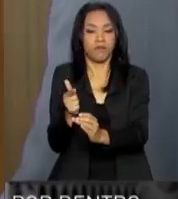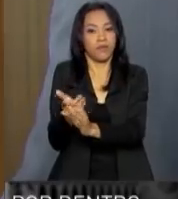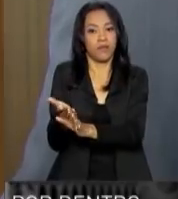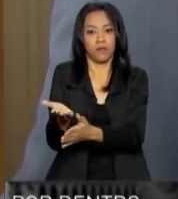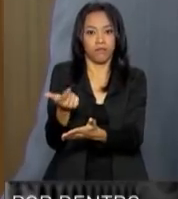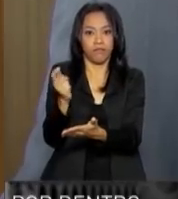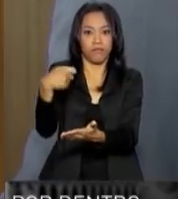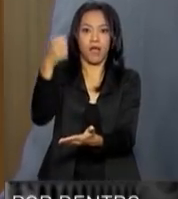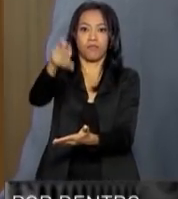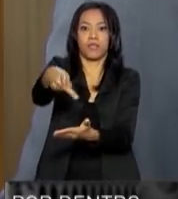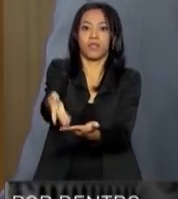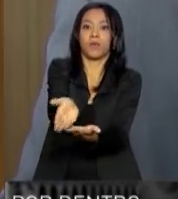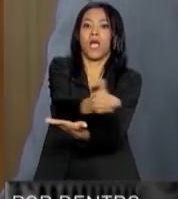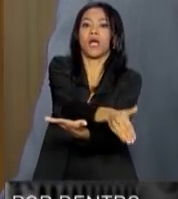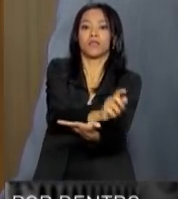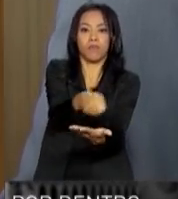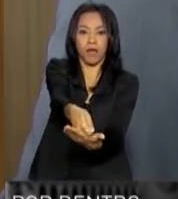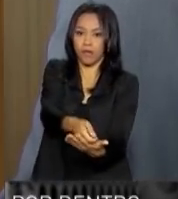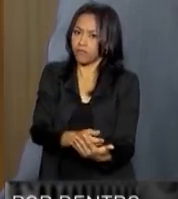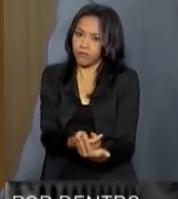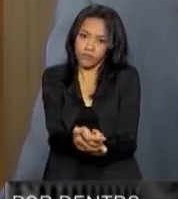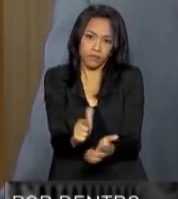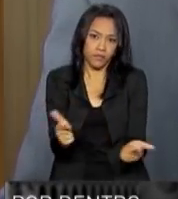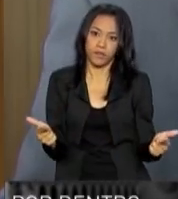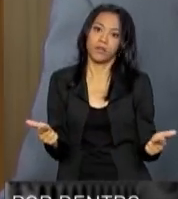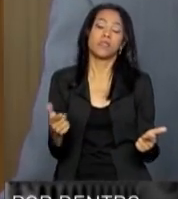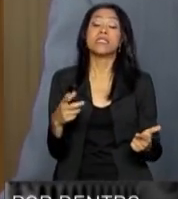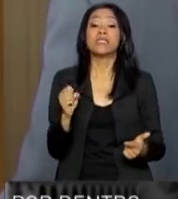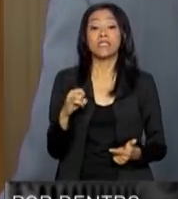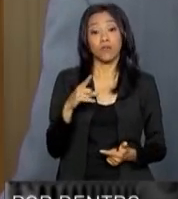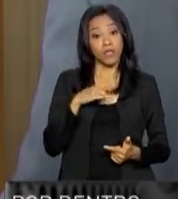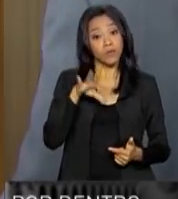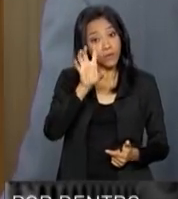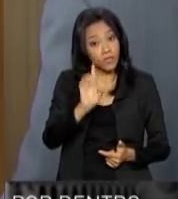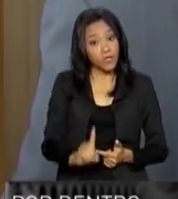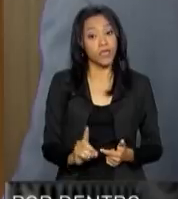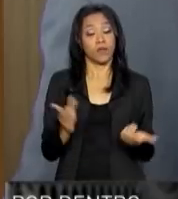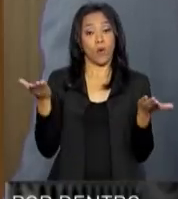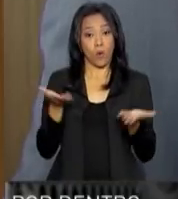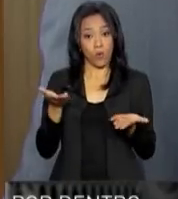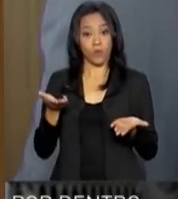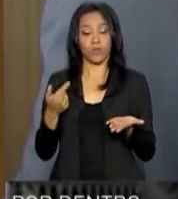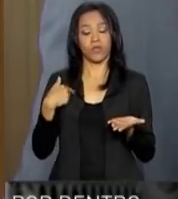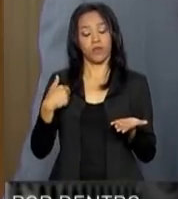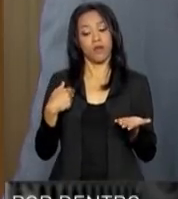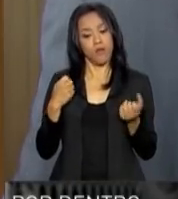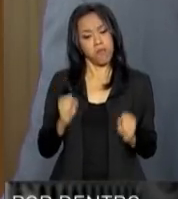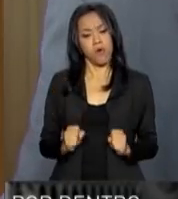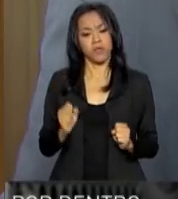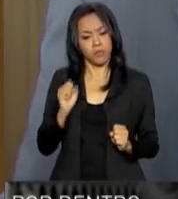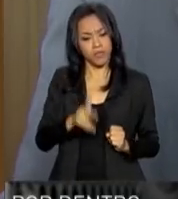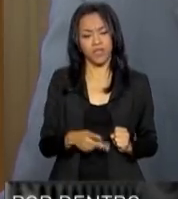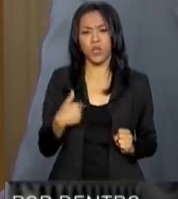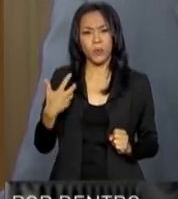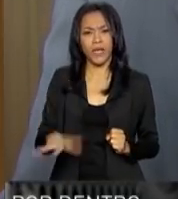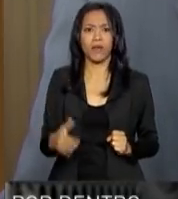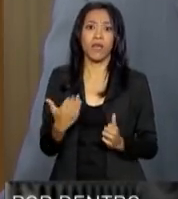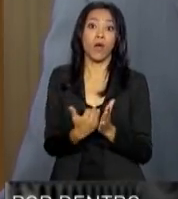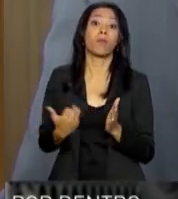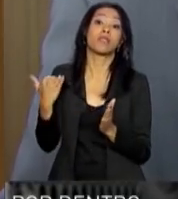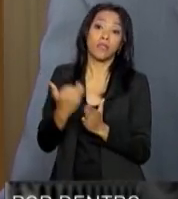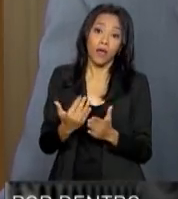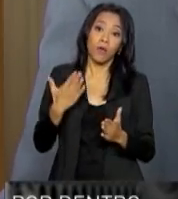agora se eu já tenho direito para aposentadorias eu já posso me aposentar hoje eu não quero me aposentar hoje porque eu quero aumentar o meu salário